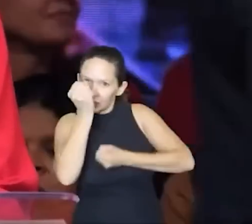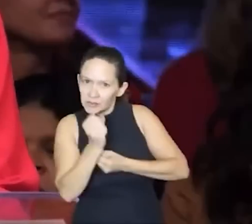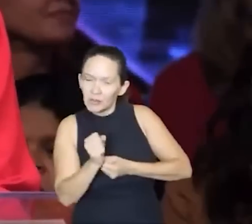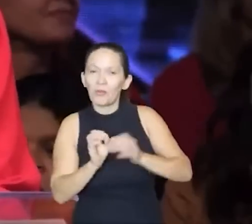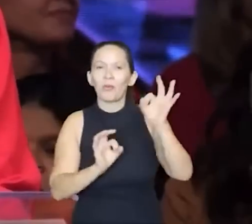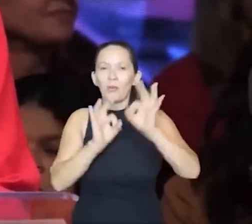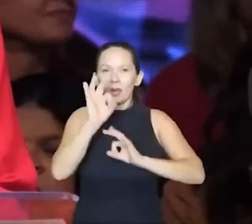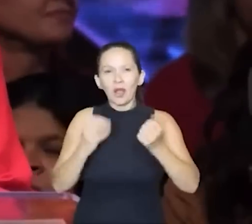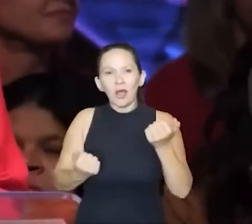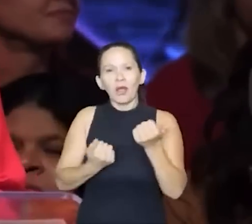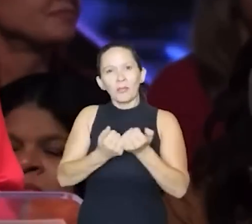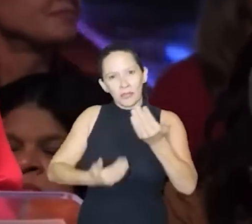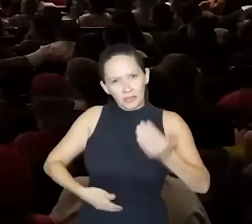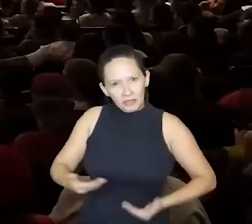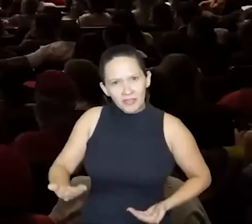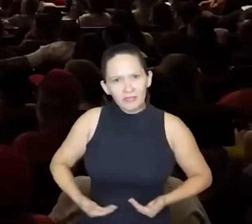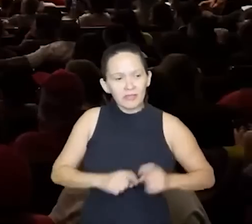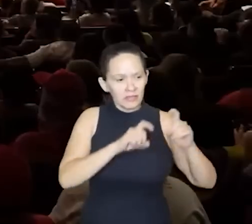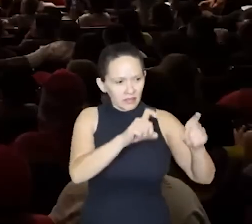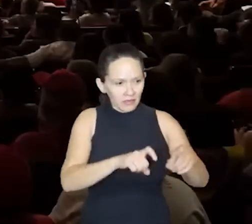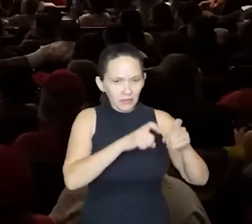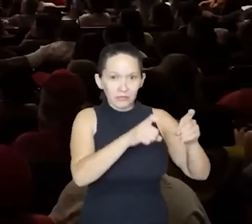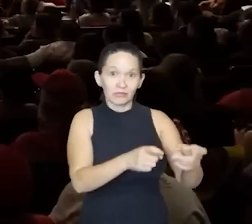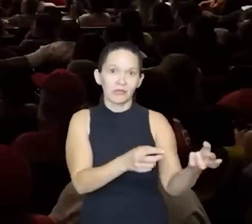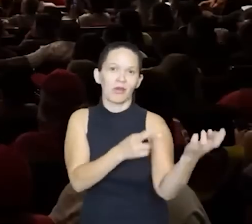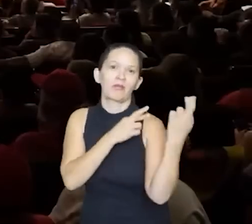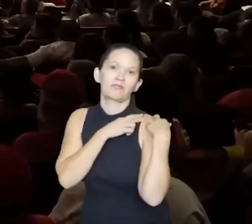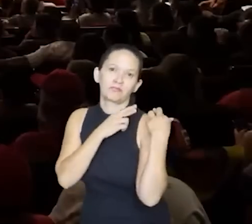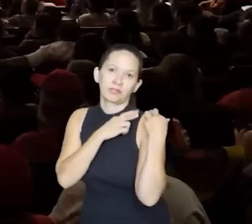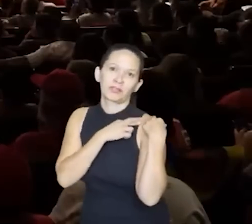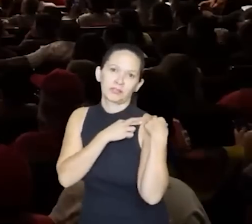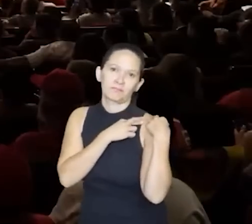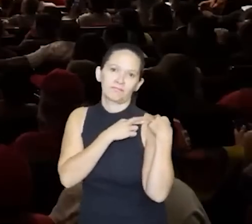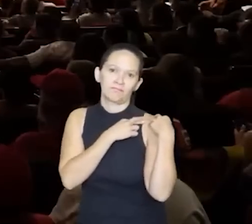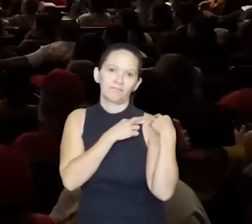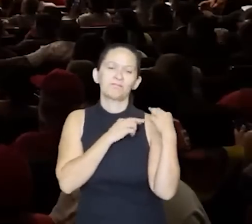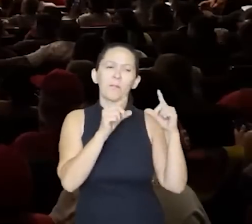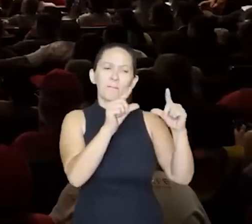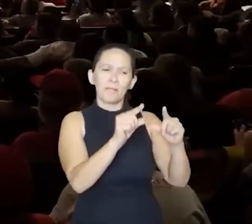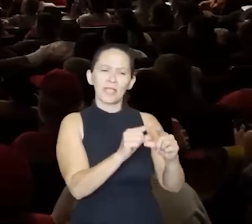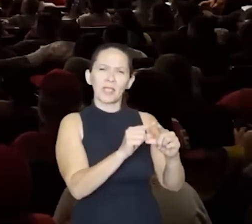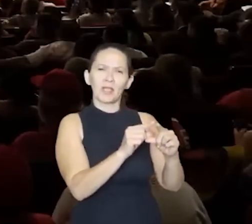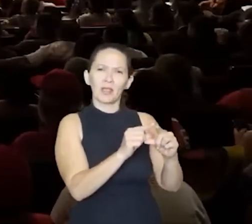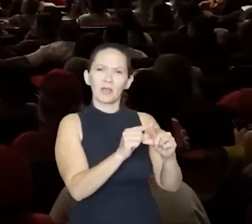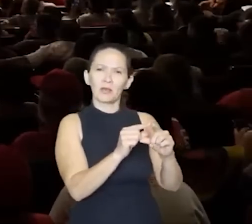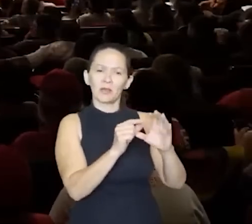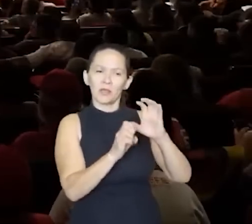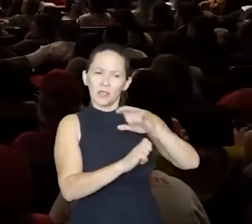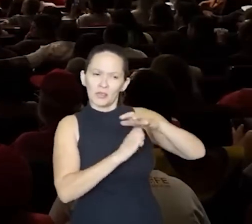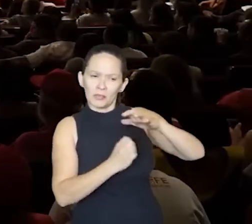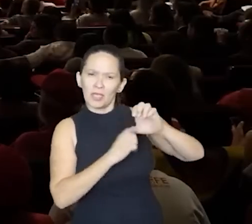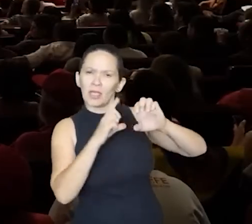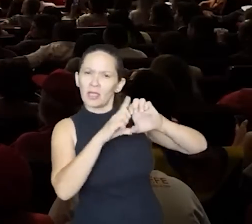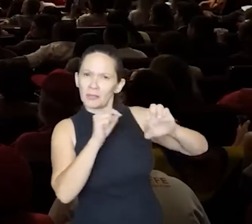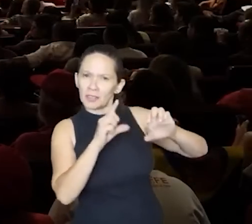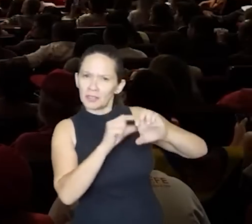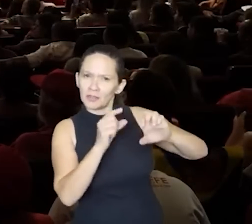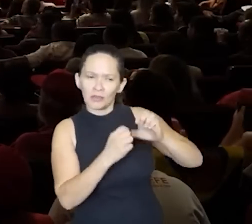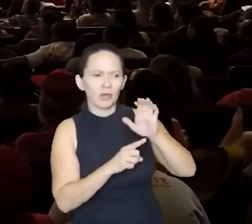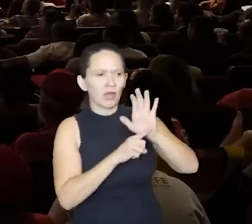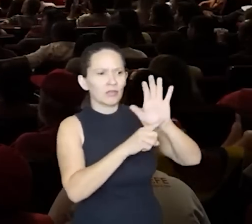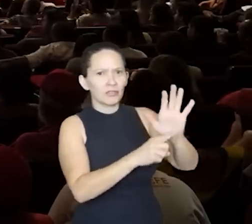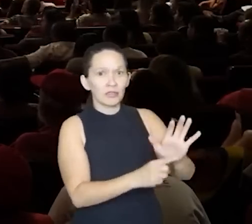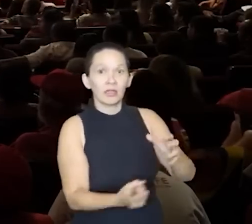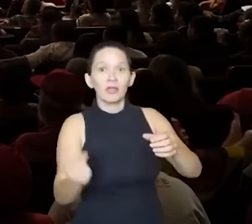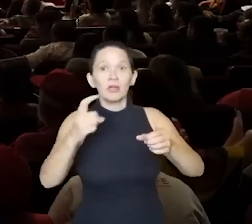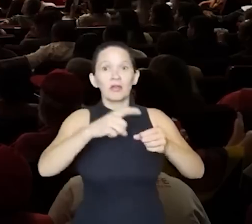aos serviços e à agricultura responsável, ao pequeno e médio empreendedor, ao resgate dos instrumentos do